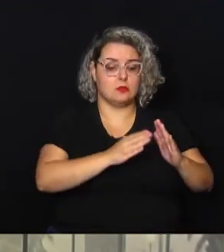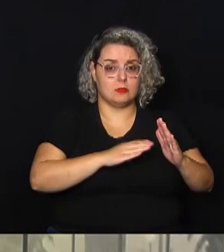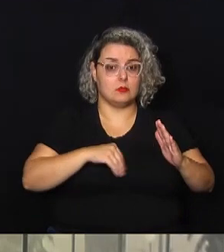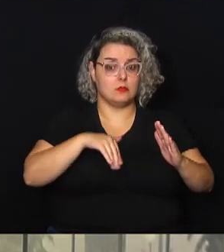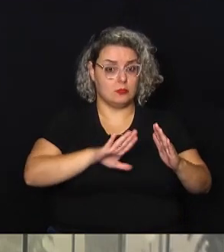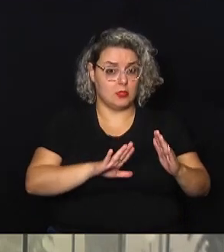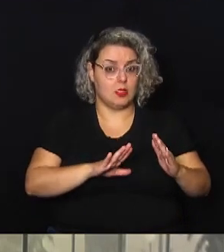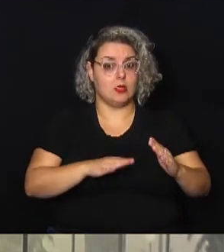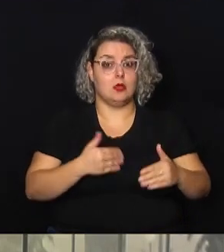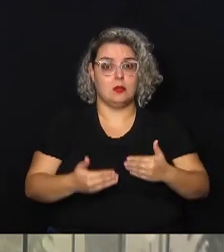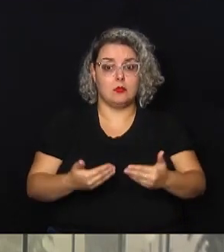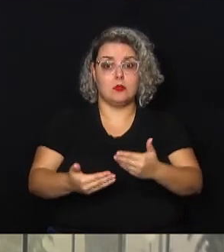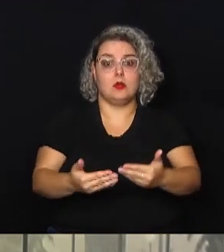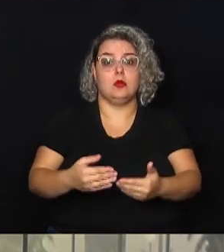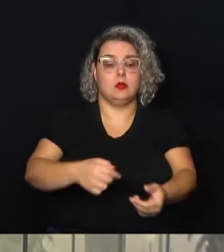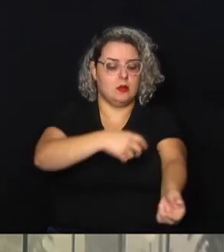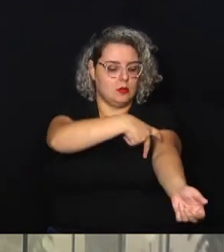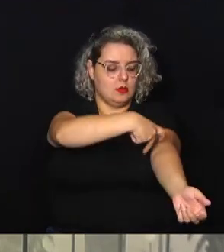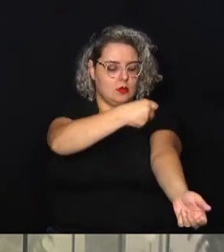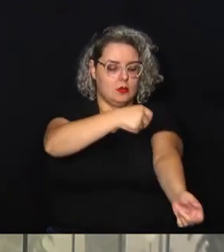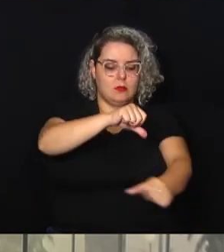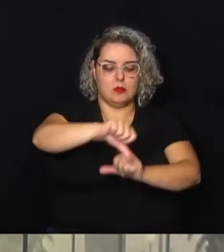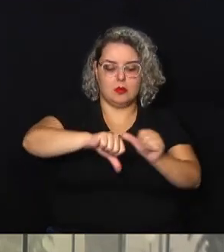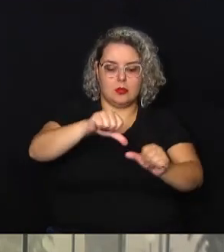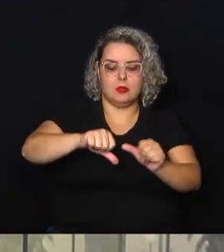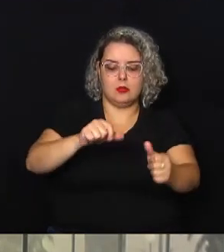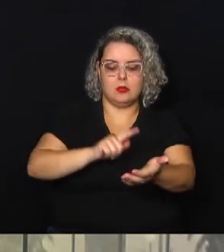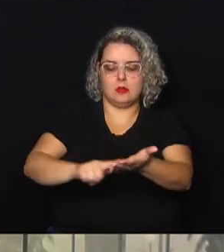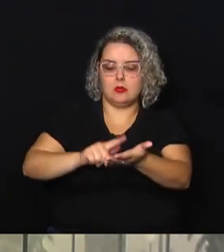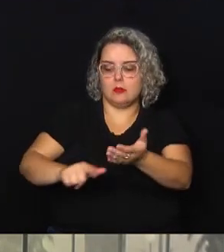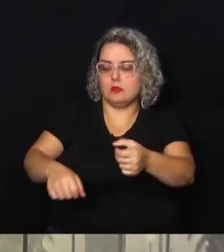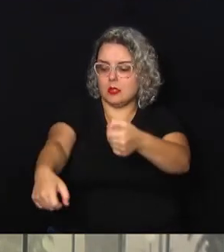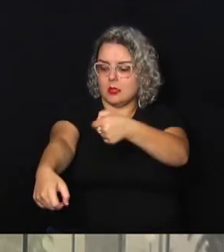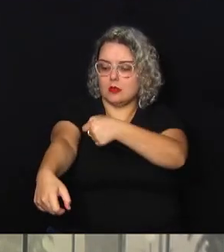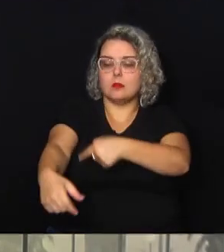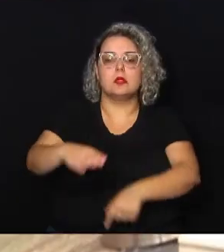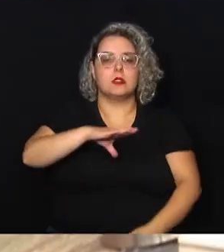procedimento de hemodiálise aqui no município